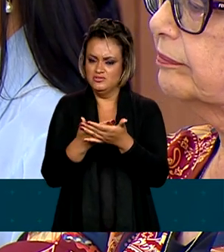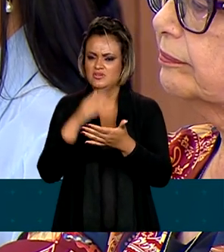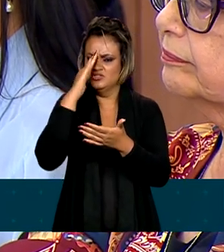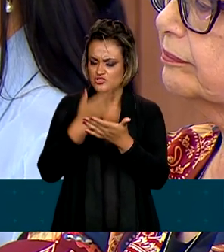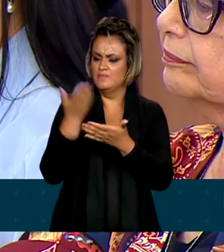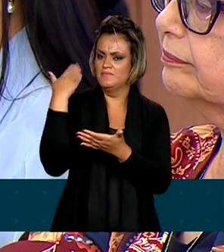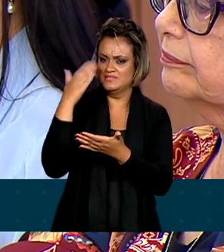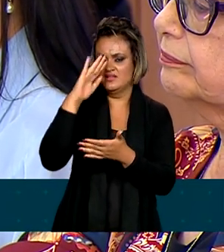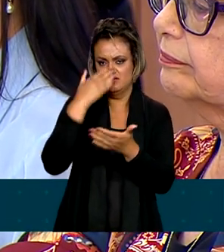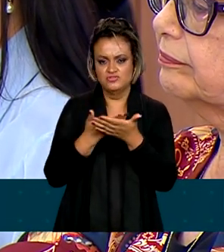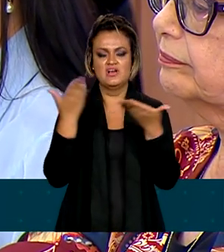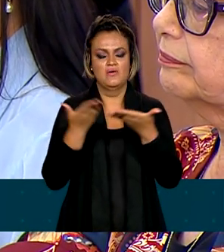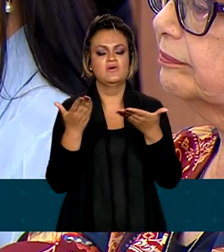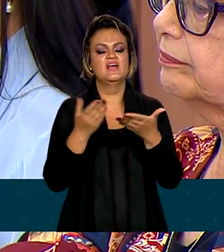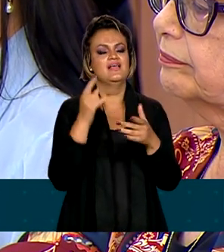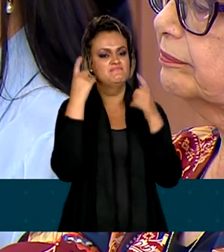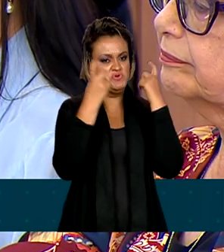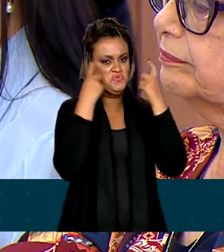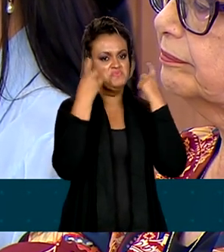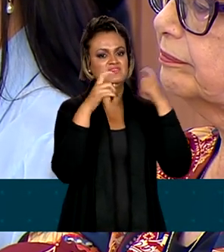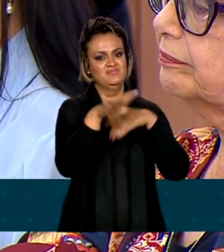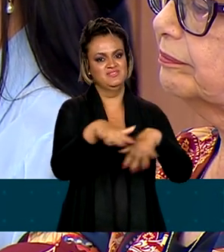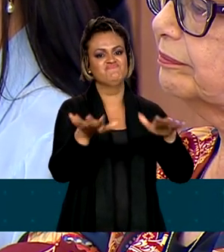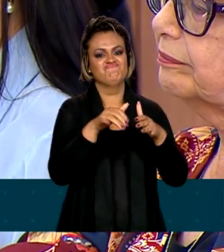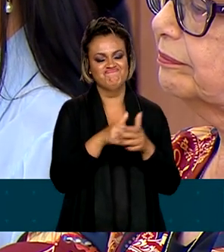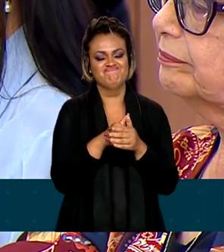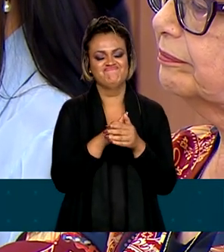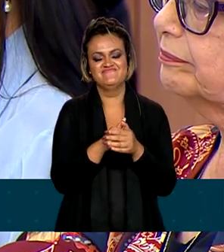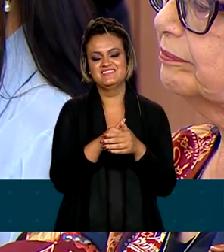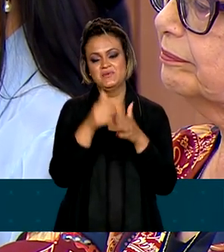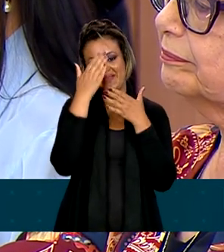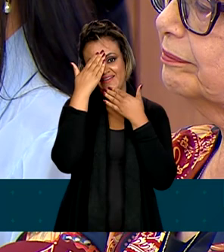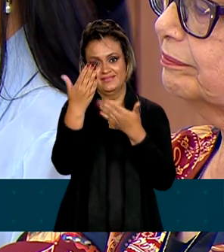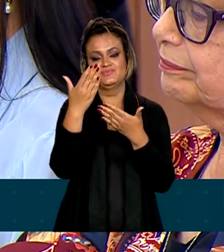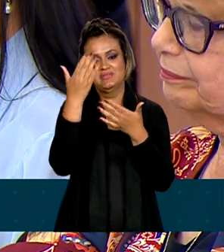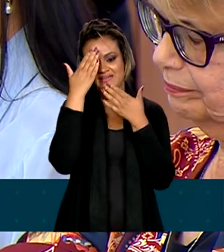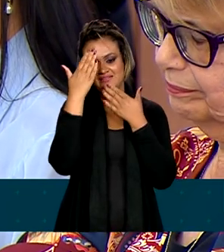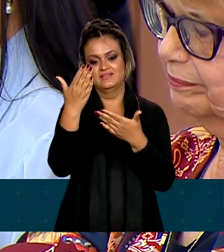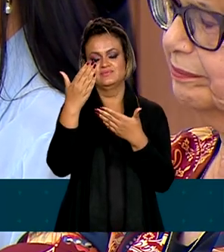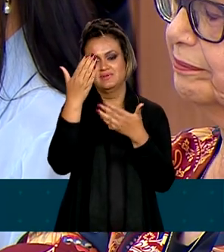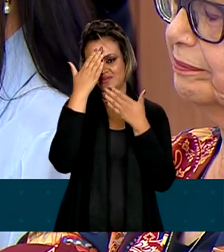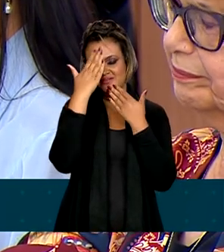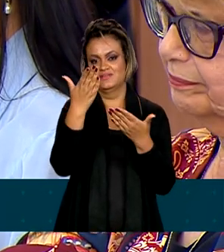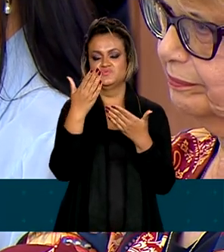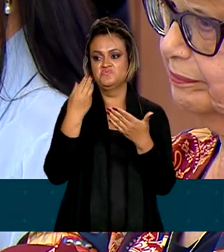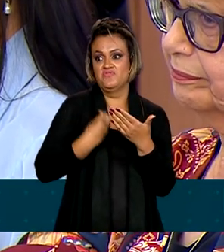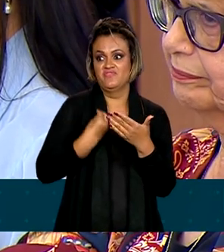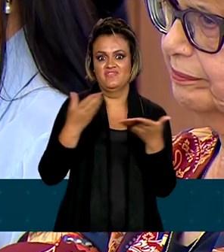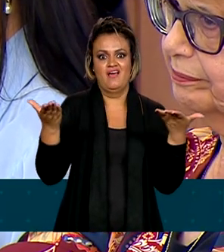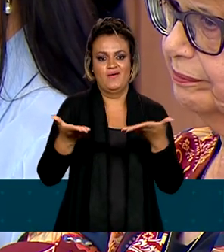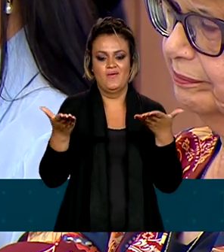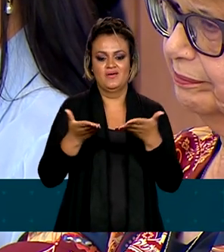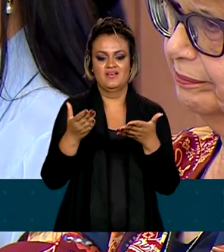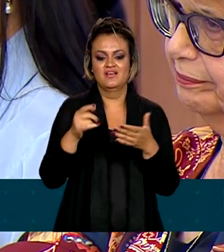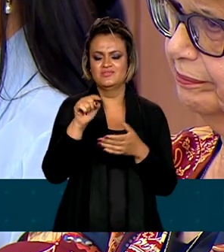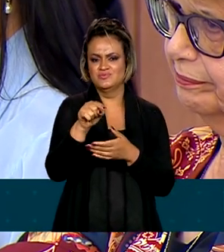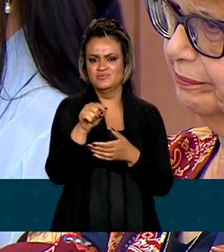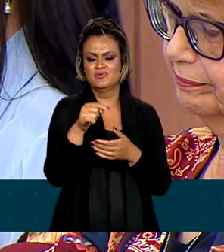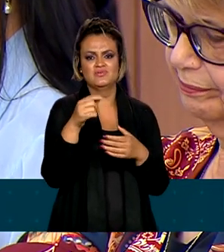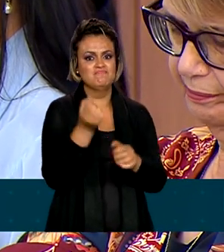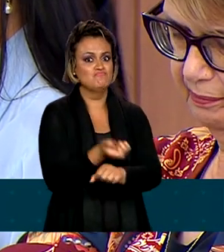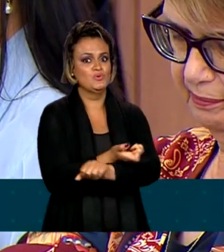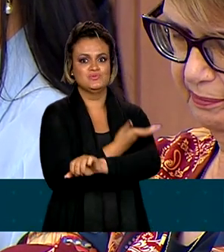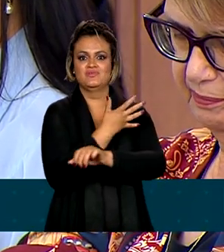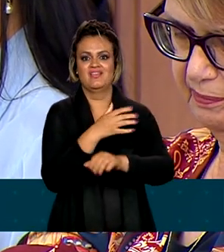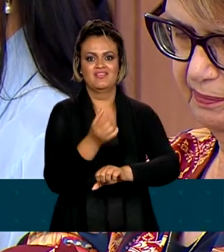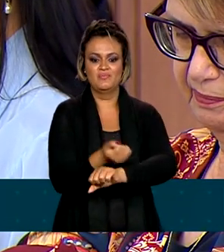e acredito, realmente se preocupa com esse povo. Então, é gratidão gratidão por viver esse momento. O senhor não queira saber a